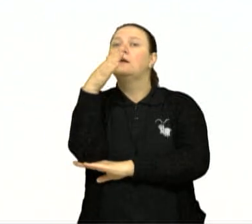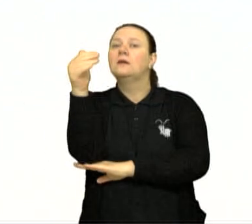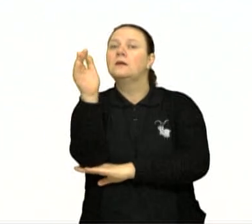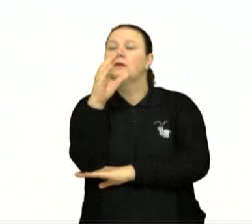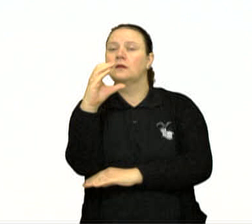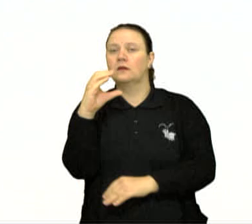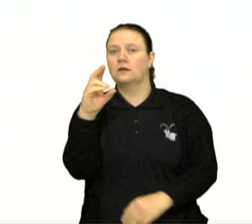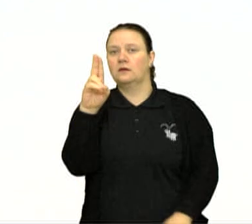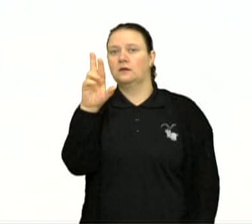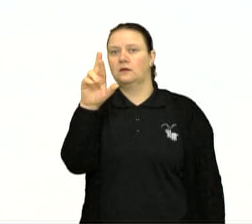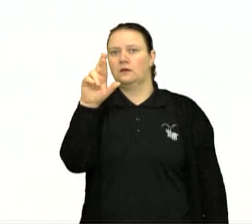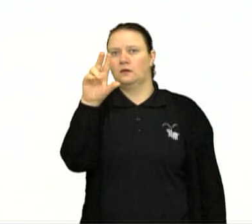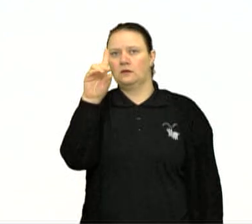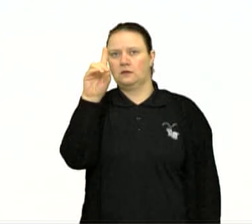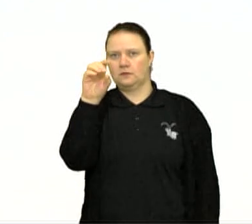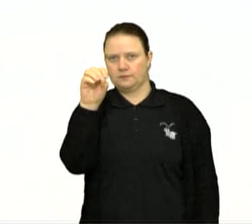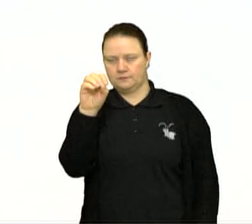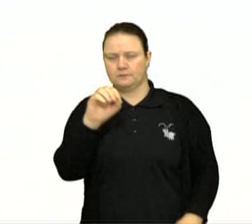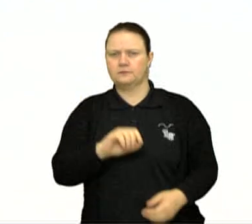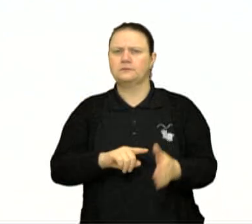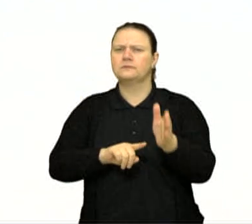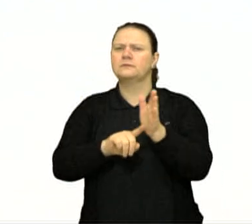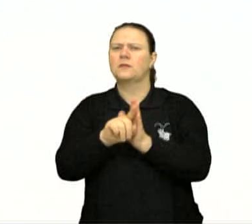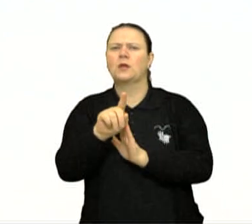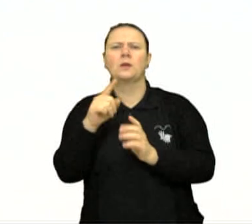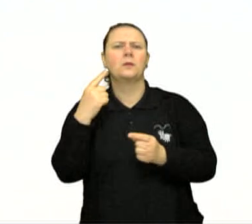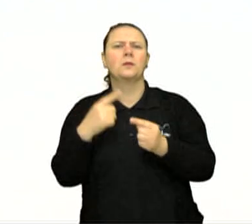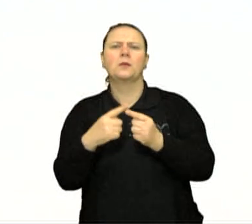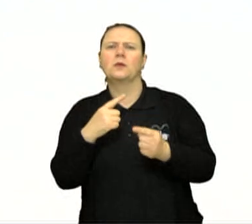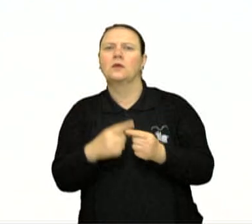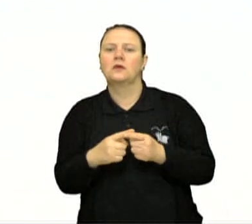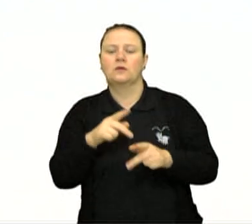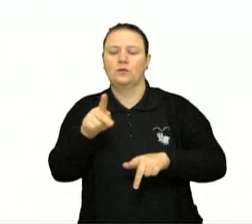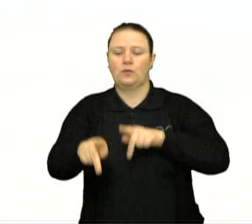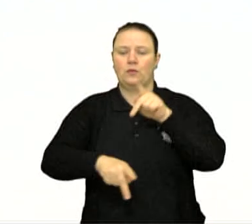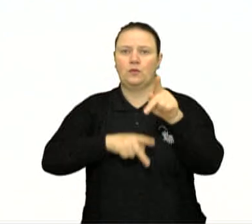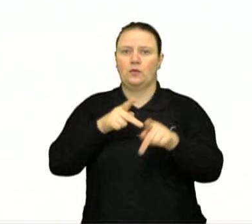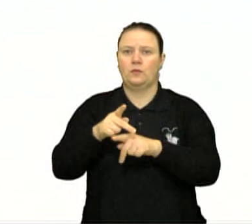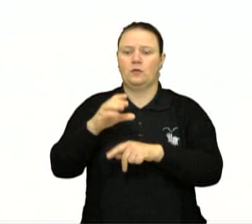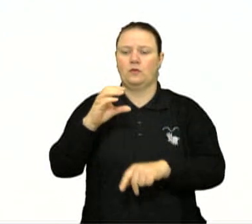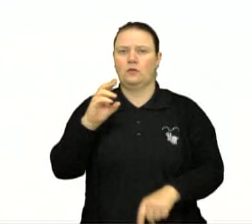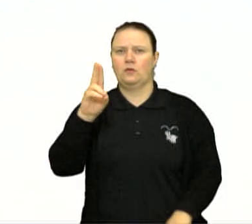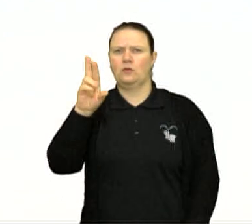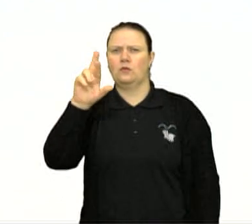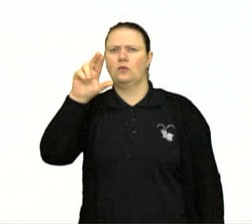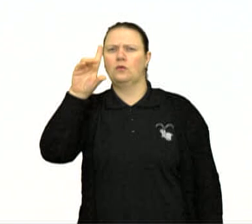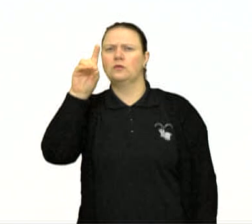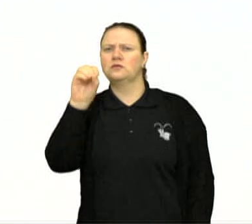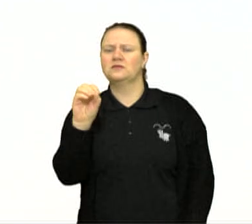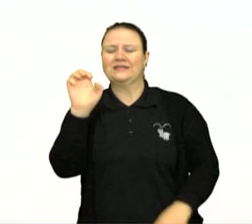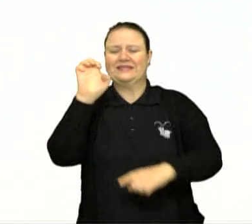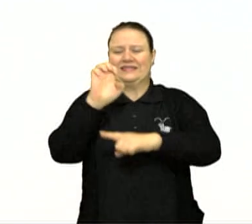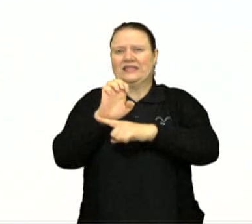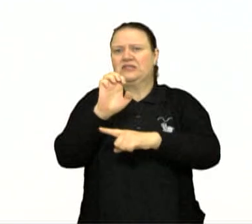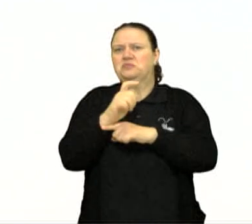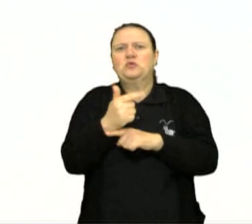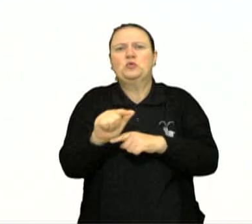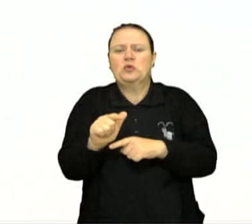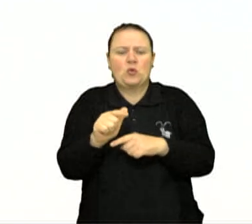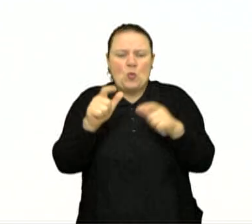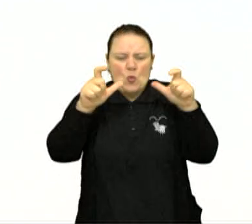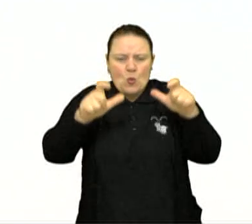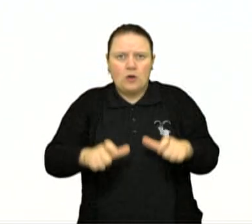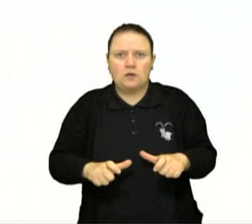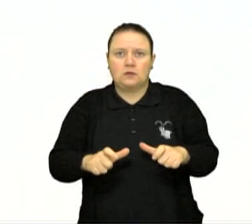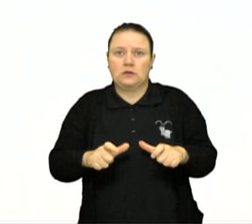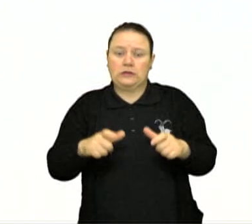curda e a pergunta é: por que os curdos podem ser considerados uma nação sem Estado? Escreva uma notícia de jornal,